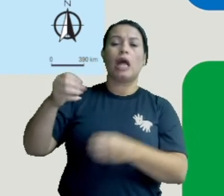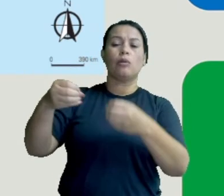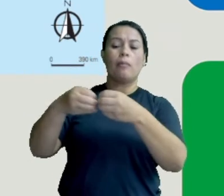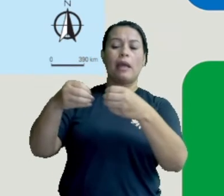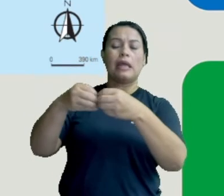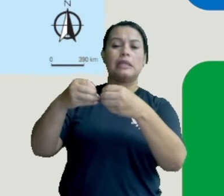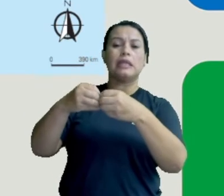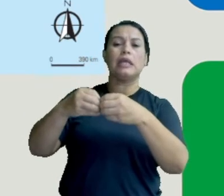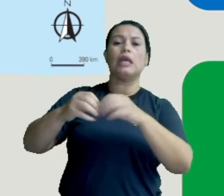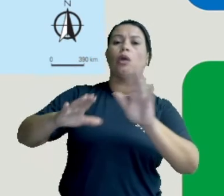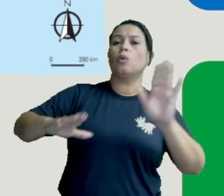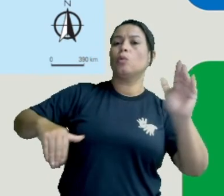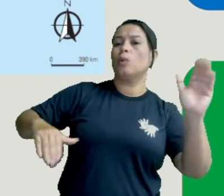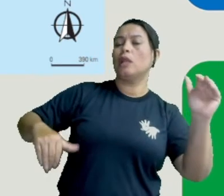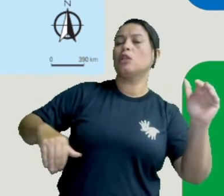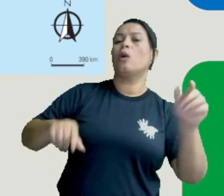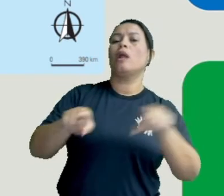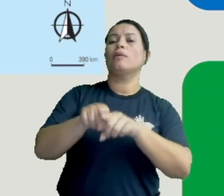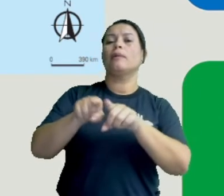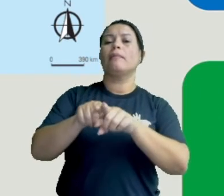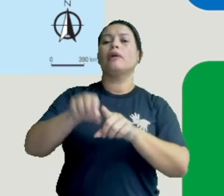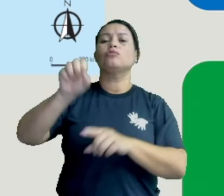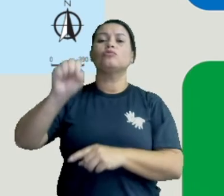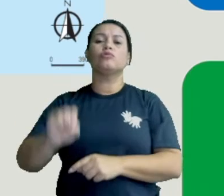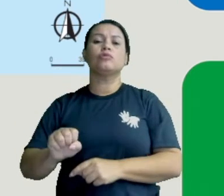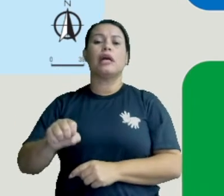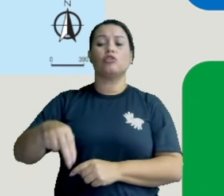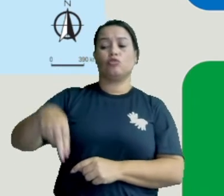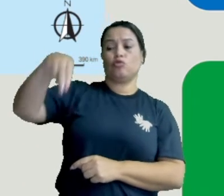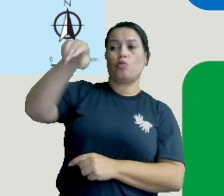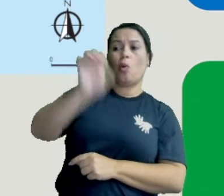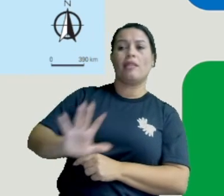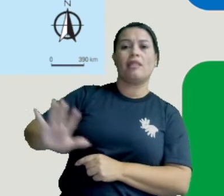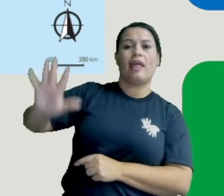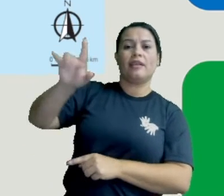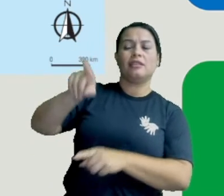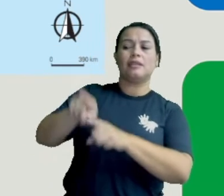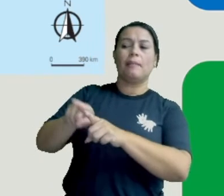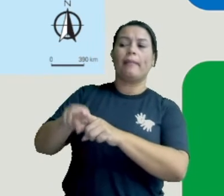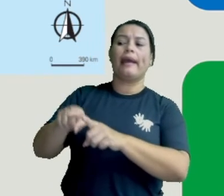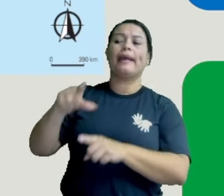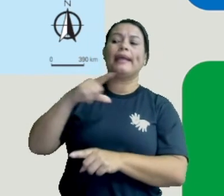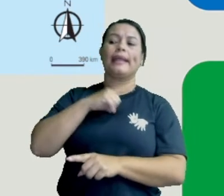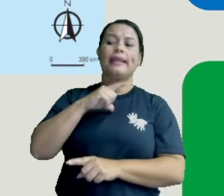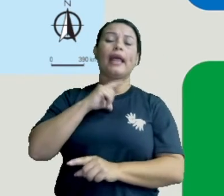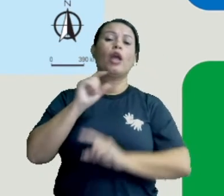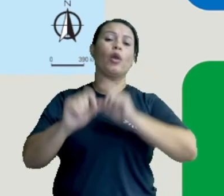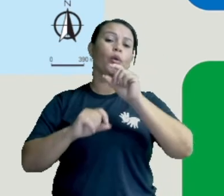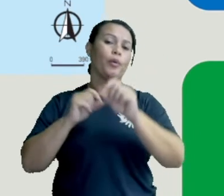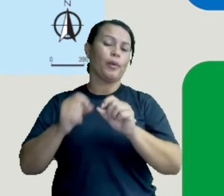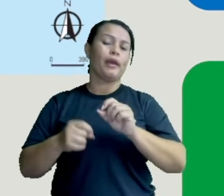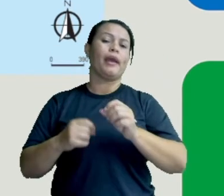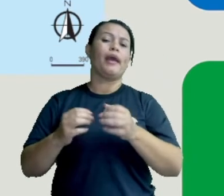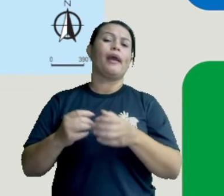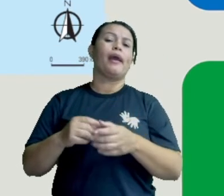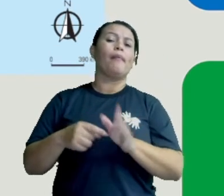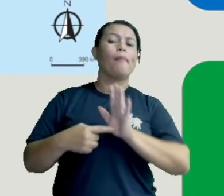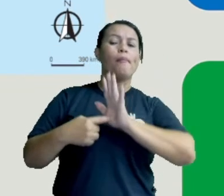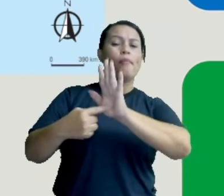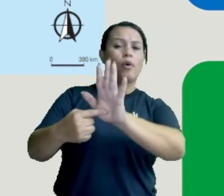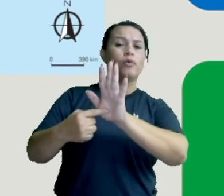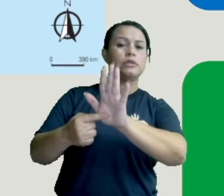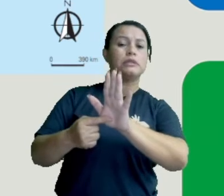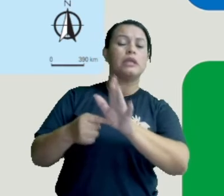costeira, né, no sudeste, nordeste também. E aqui uma mesma informação também tratando essa mesma perspectiva, né?